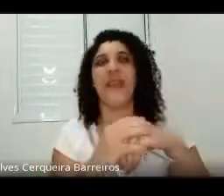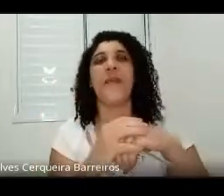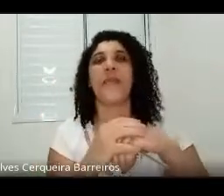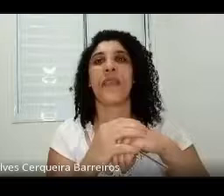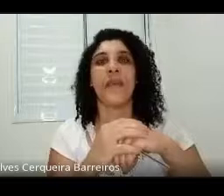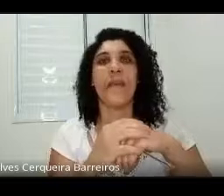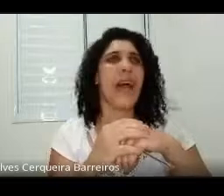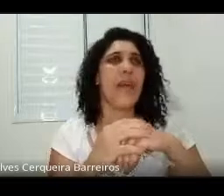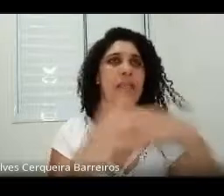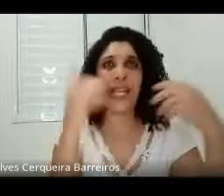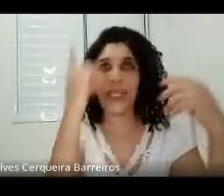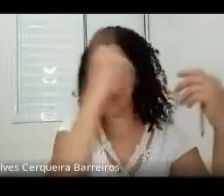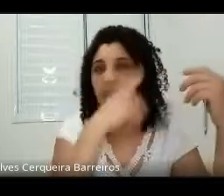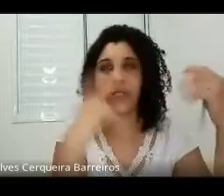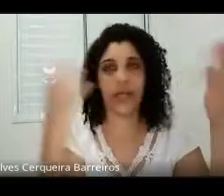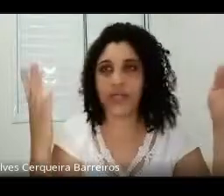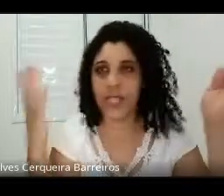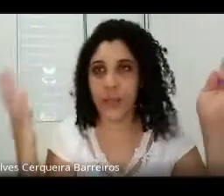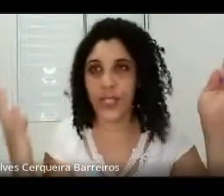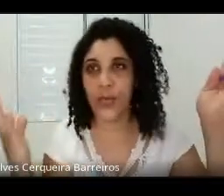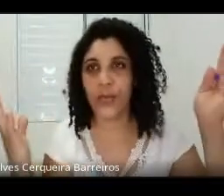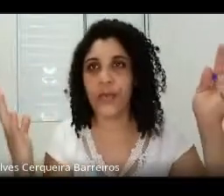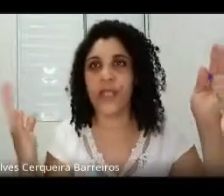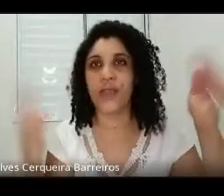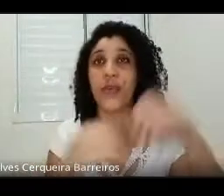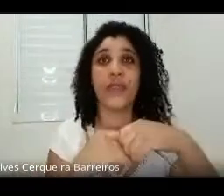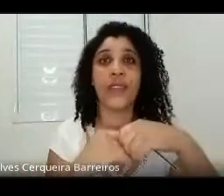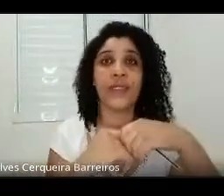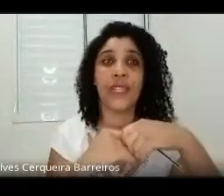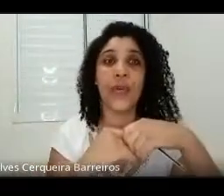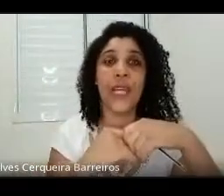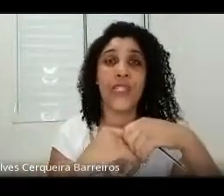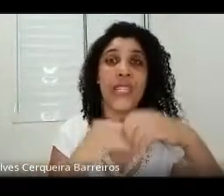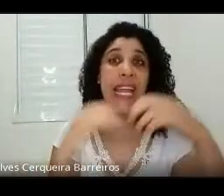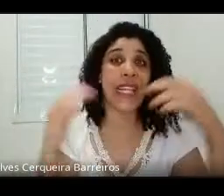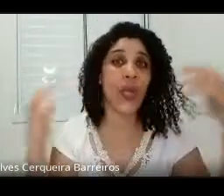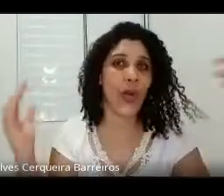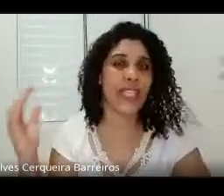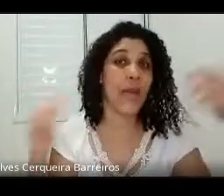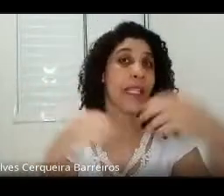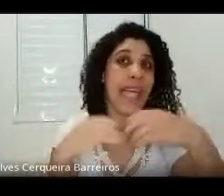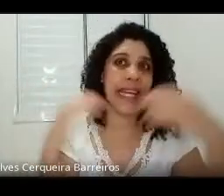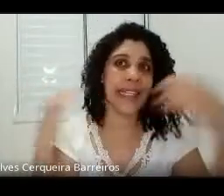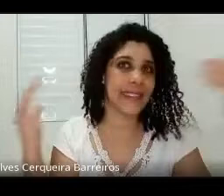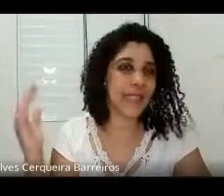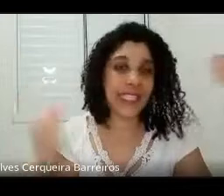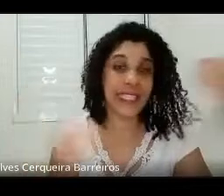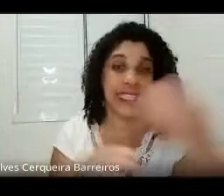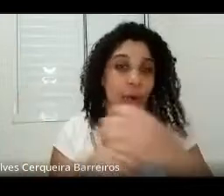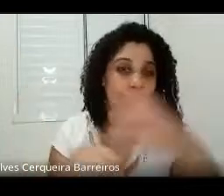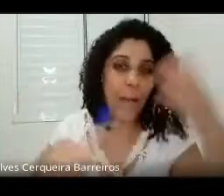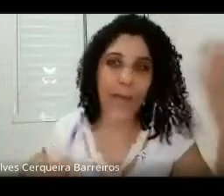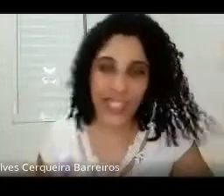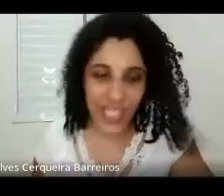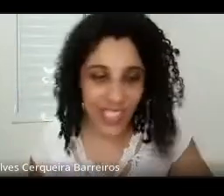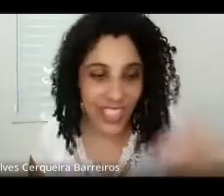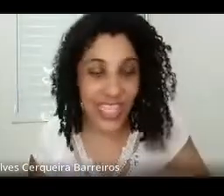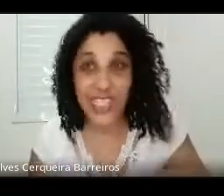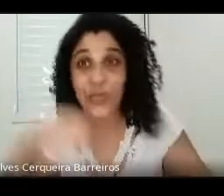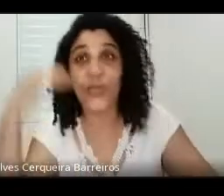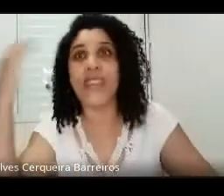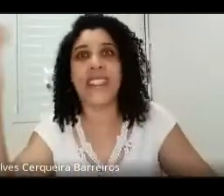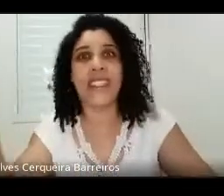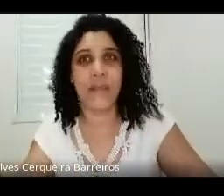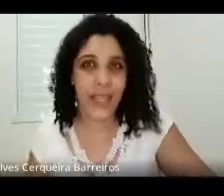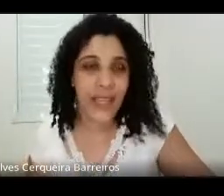domingo. Ah, mas por que tem um movimento? Ah, não sei por que tem um movimento. Então, são questões aleatórias, arbitrárias, que não compete a gente,